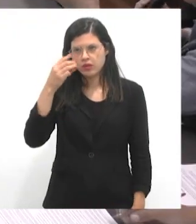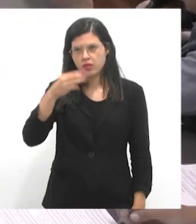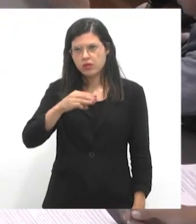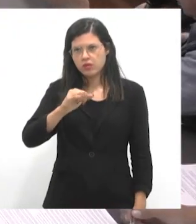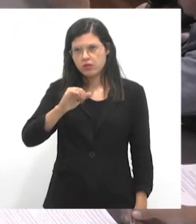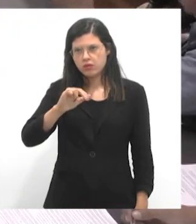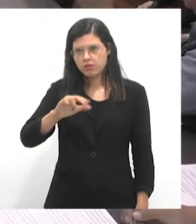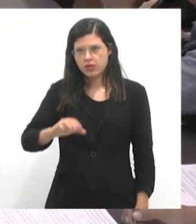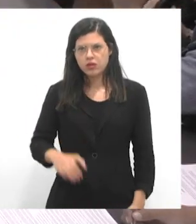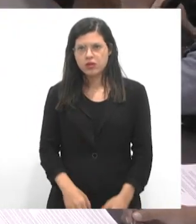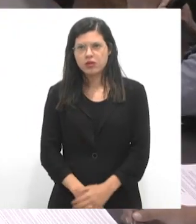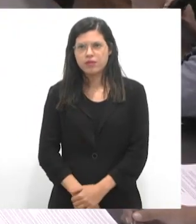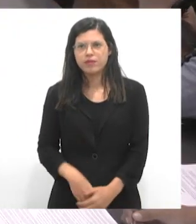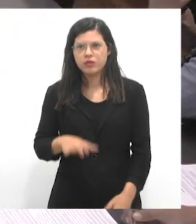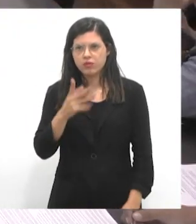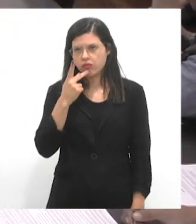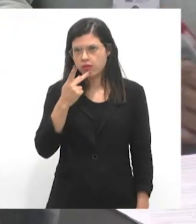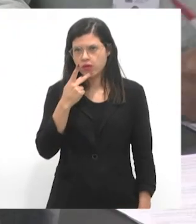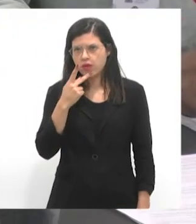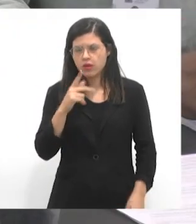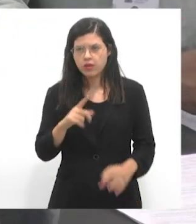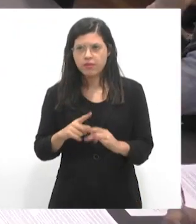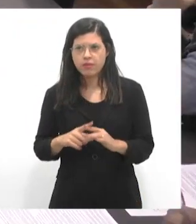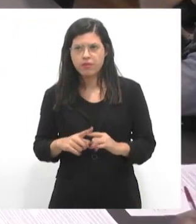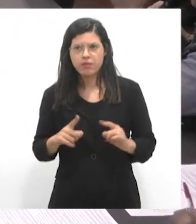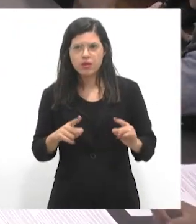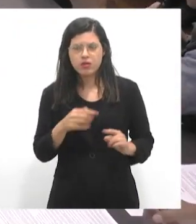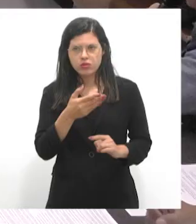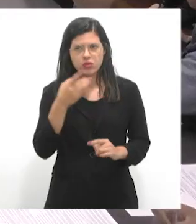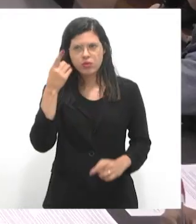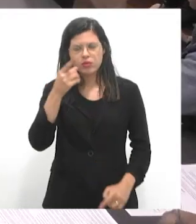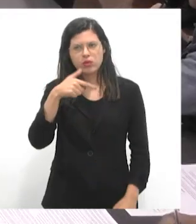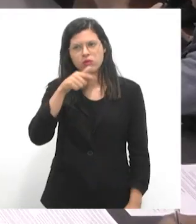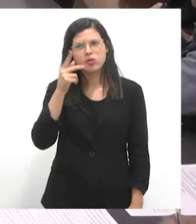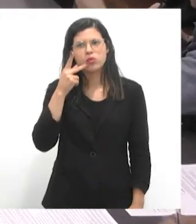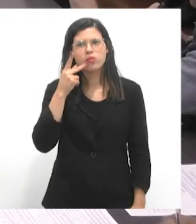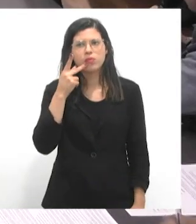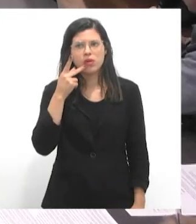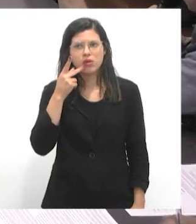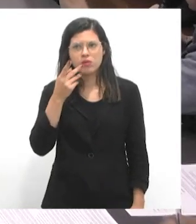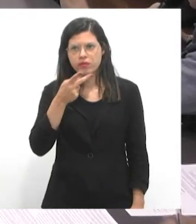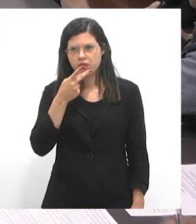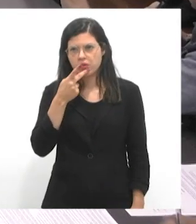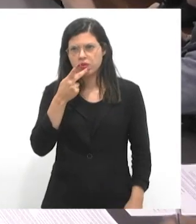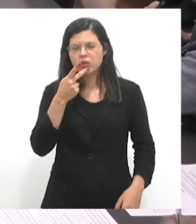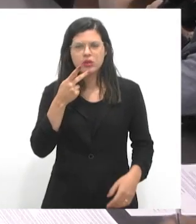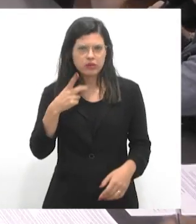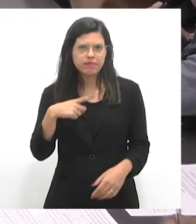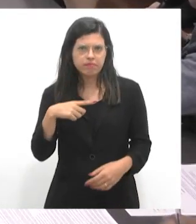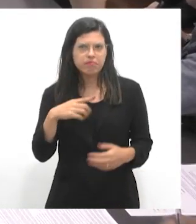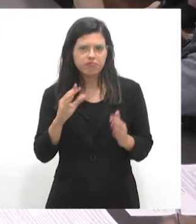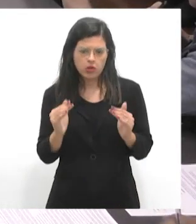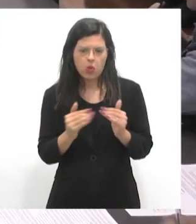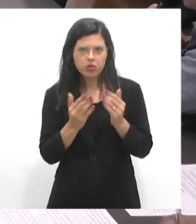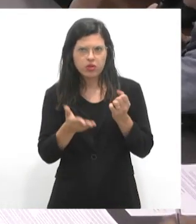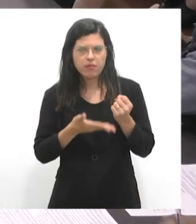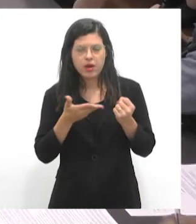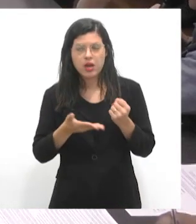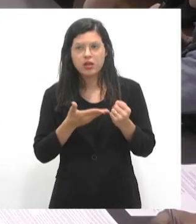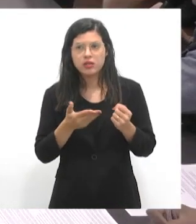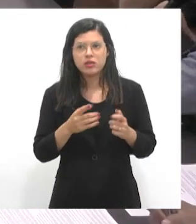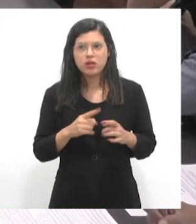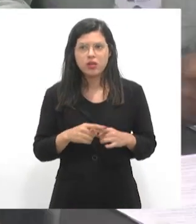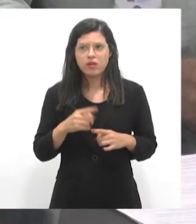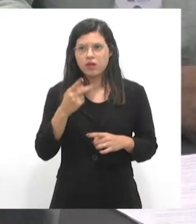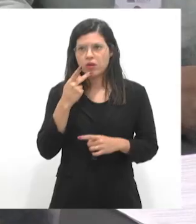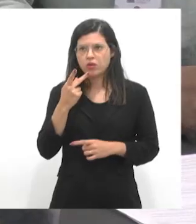falei, mas em vista do que disse o deputado Luiz Paulo, que obviamente tem base, embora ele colocou a questão, mas disse que não